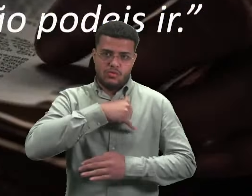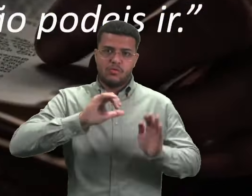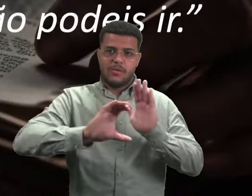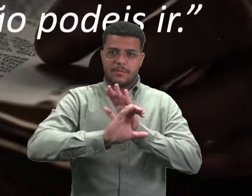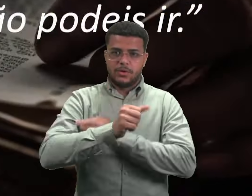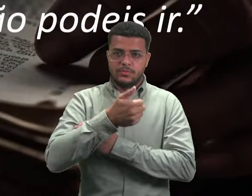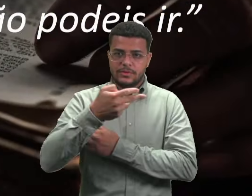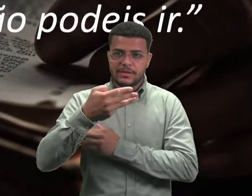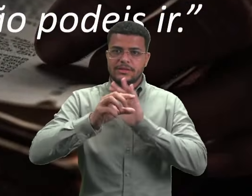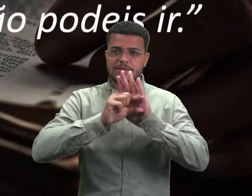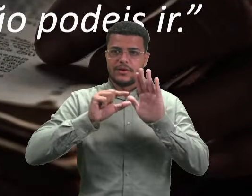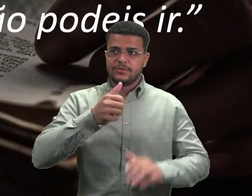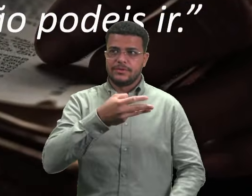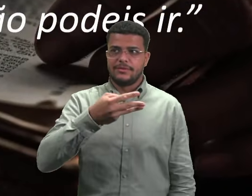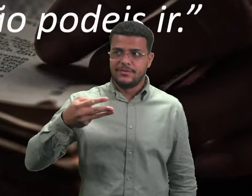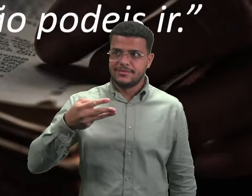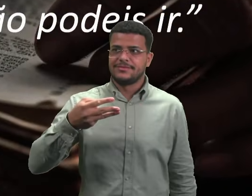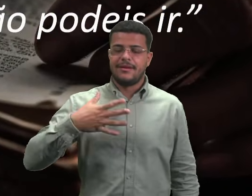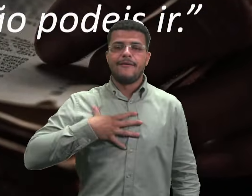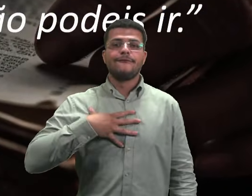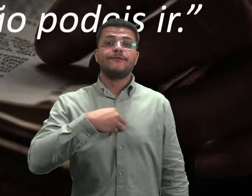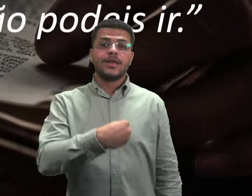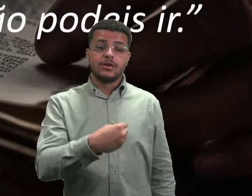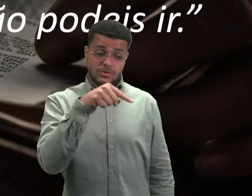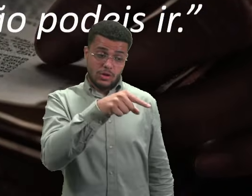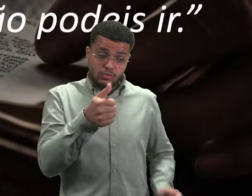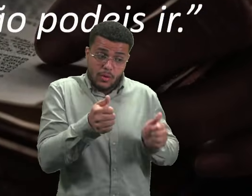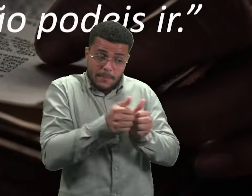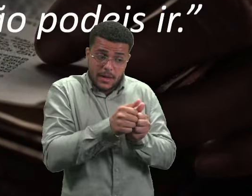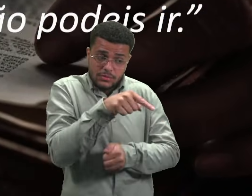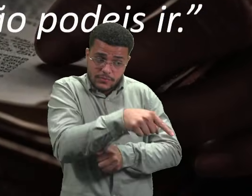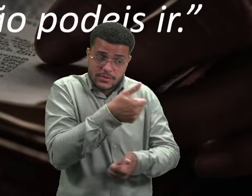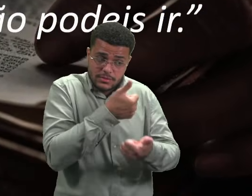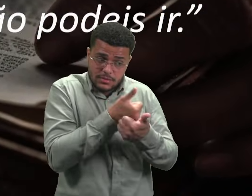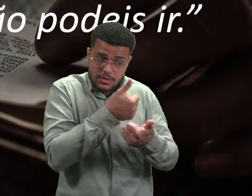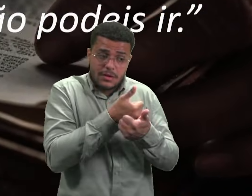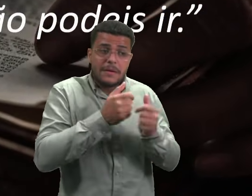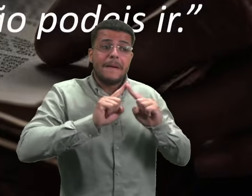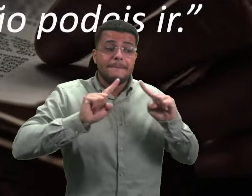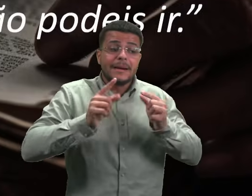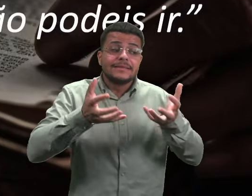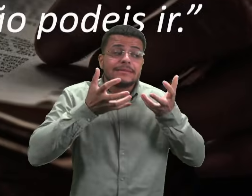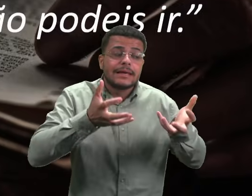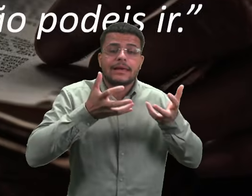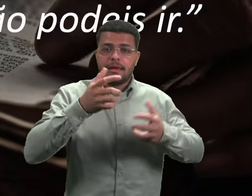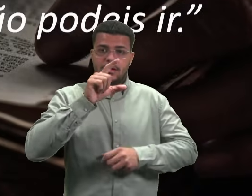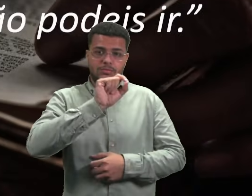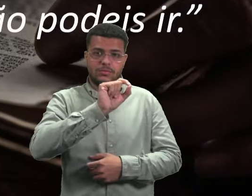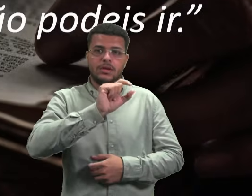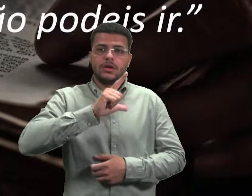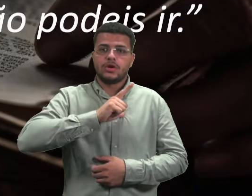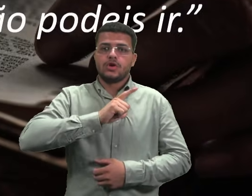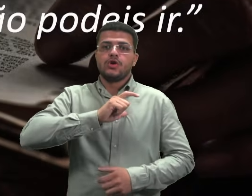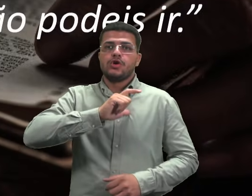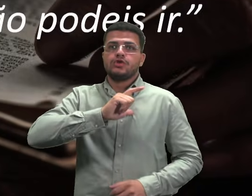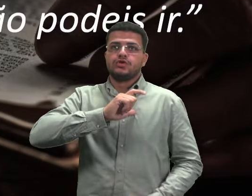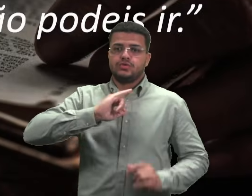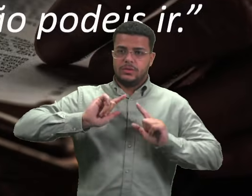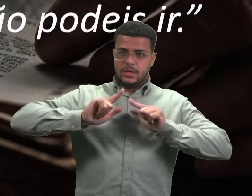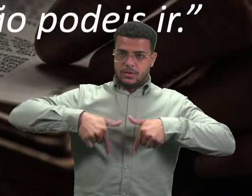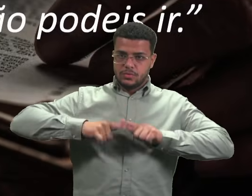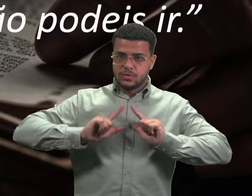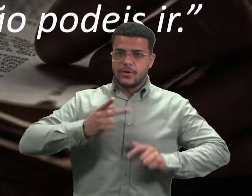disse: filhinhos, ainda por um pouco estou convosco. Buscar-me-eis, o que eu disse aos judeus também agora digo a vós